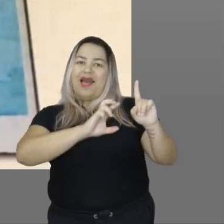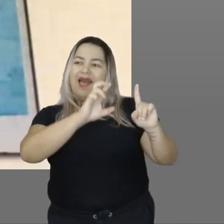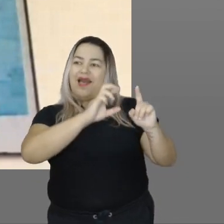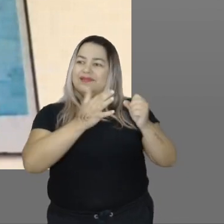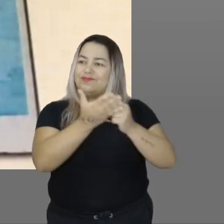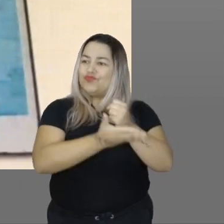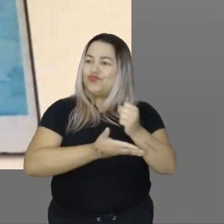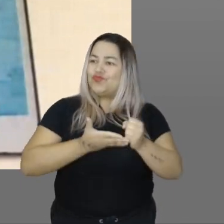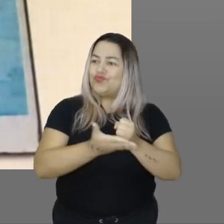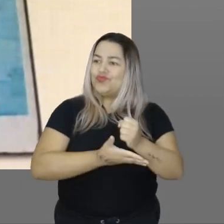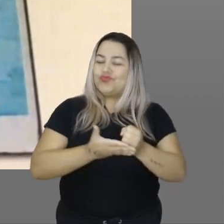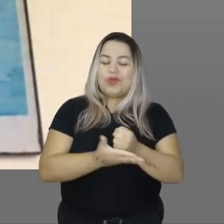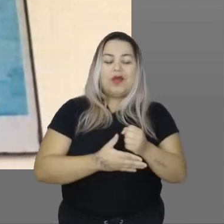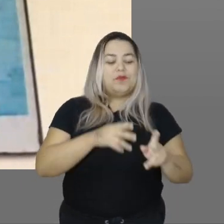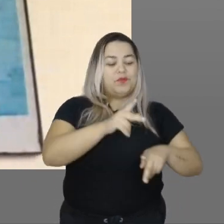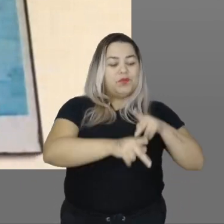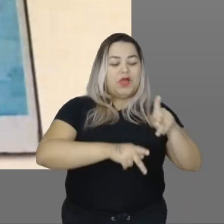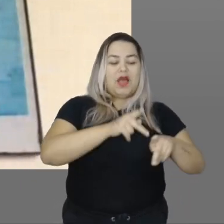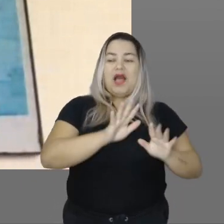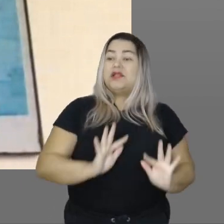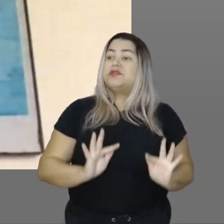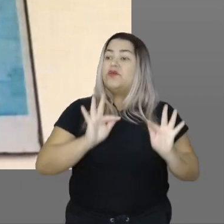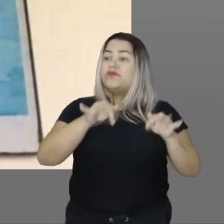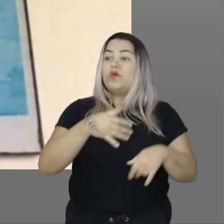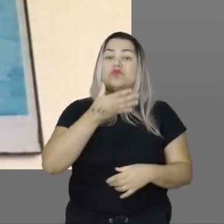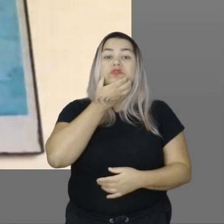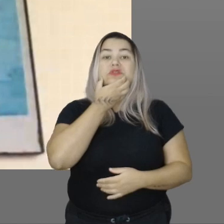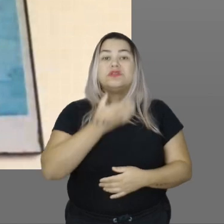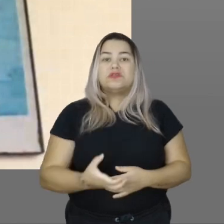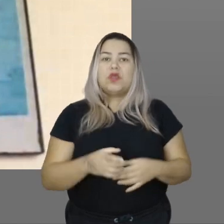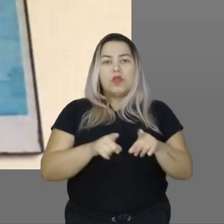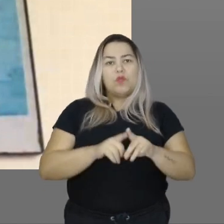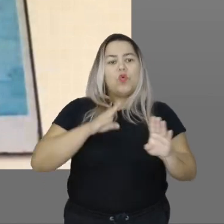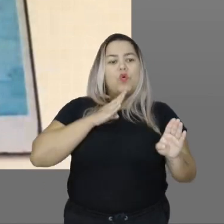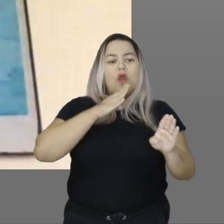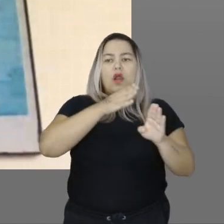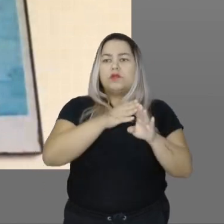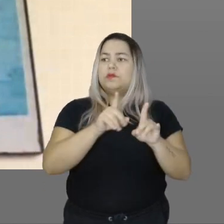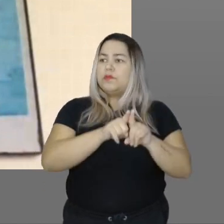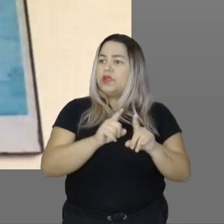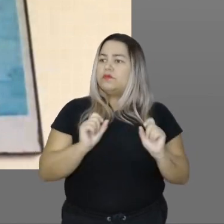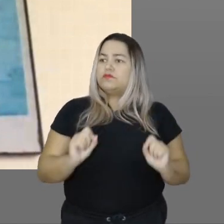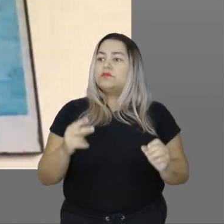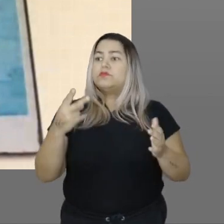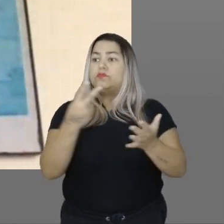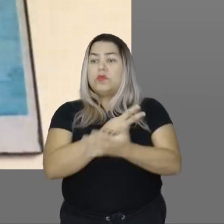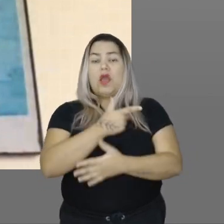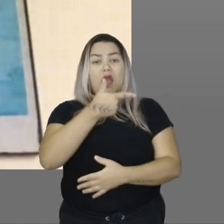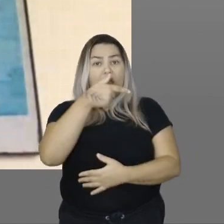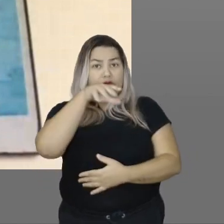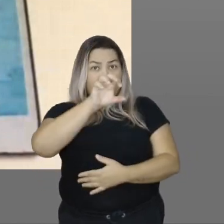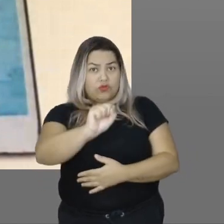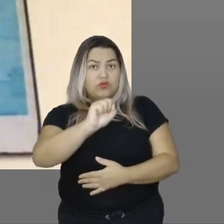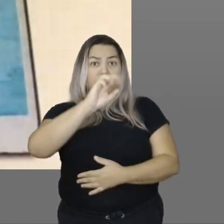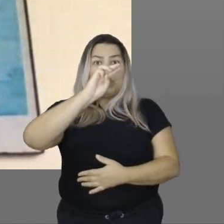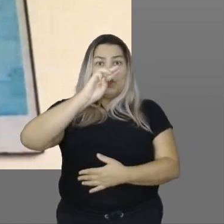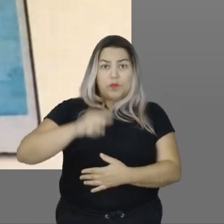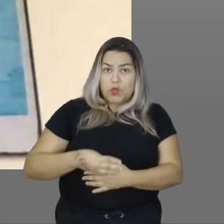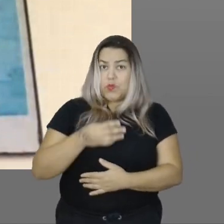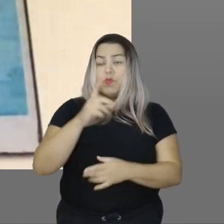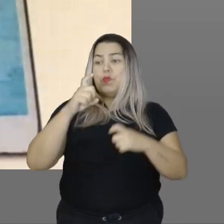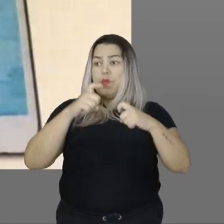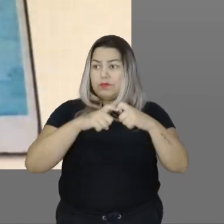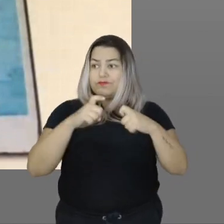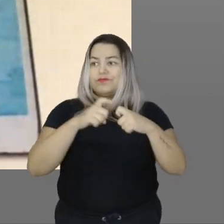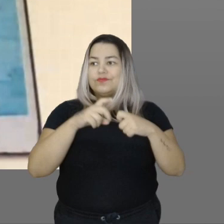nossa população, e até o final de dezembro o objetivo é chegarmos a 28 mil médicos, o que